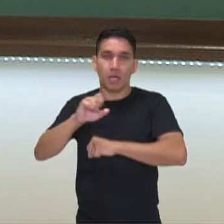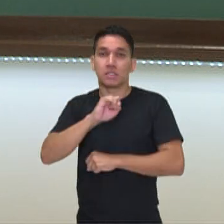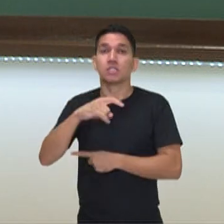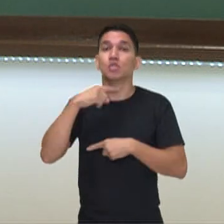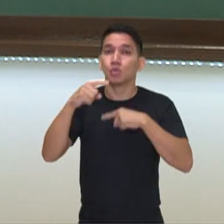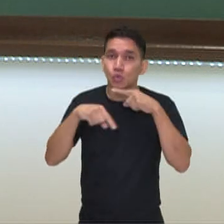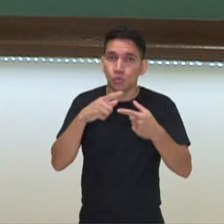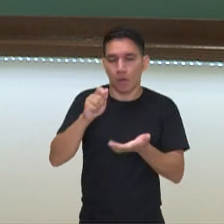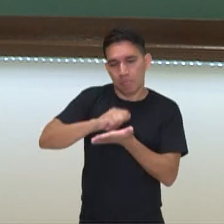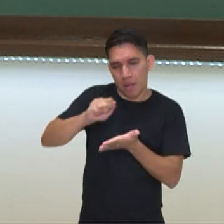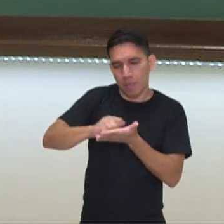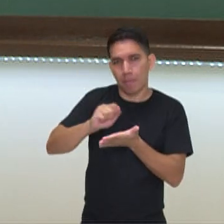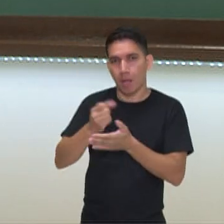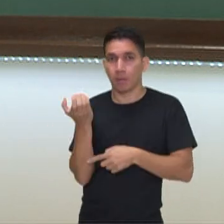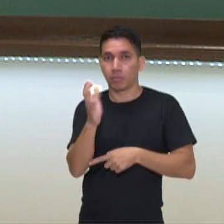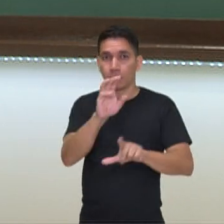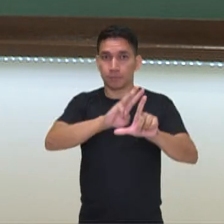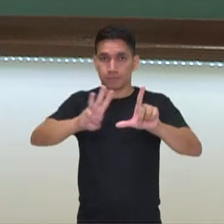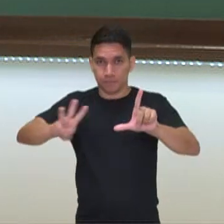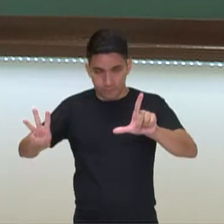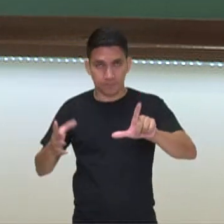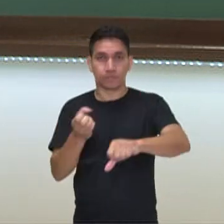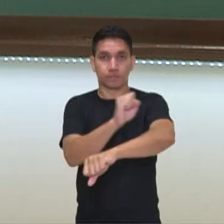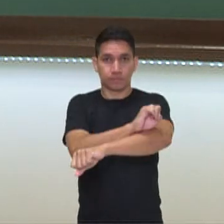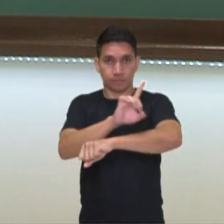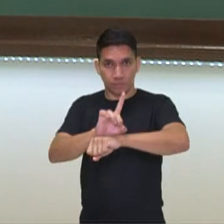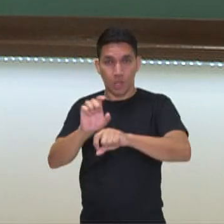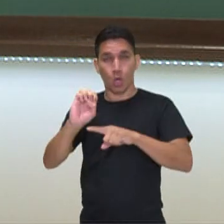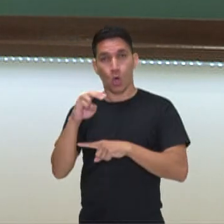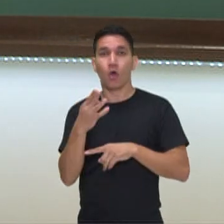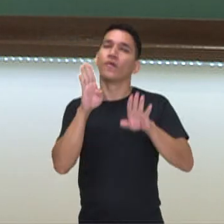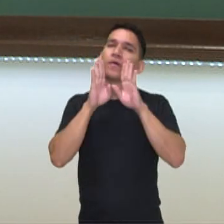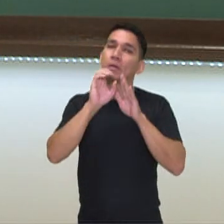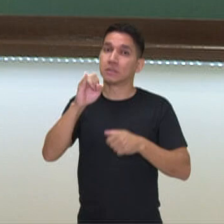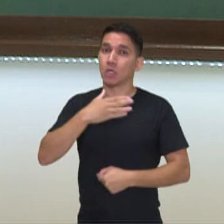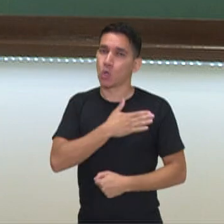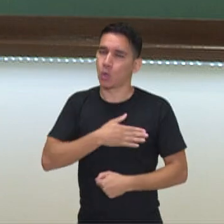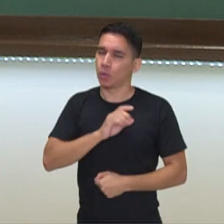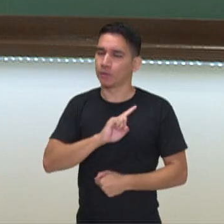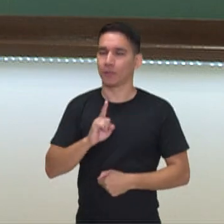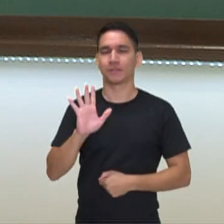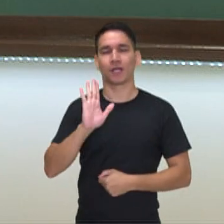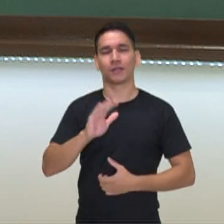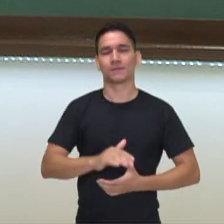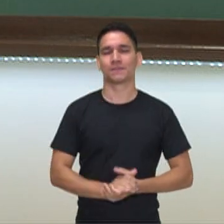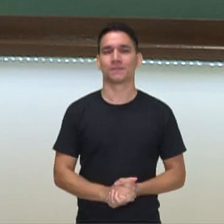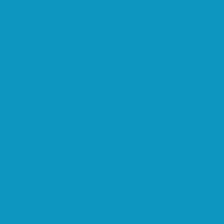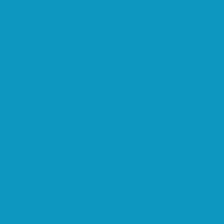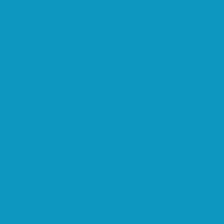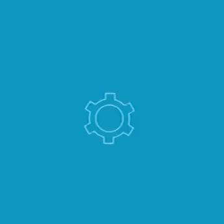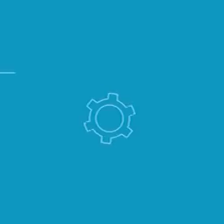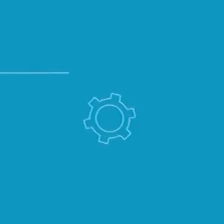dúvida, coloque lá no site da sede, no Facebook, né? Se está gostando ou não da nossa aula. Até breve. Tchau, tchau.